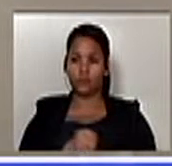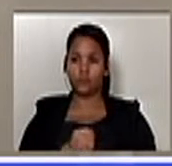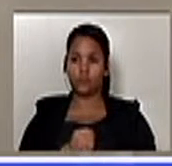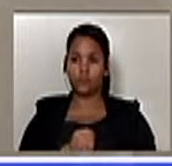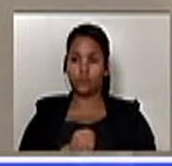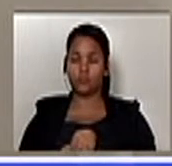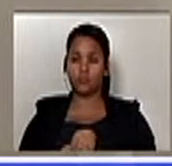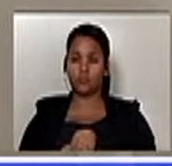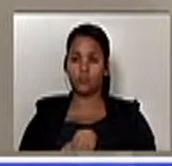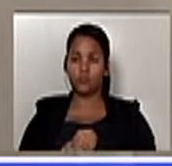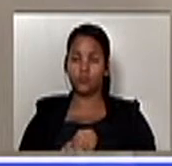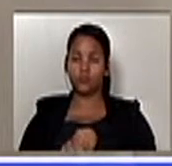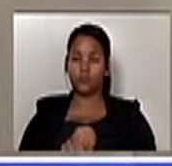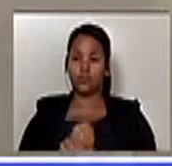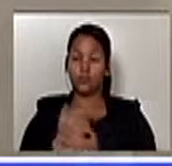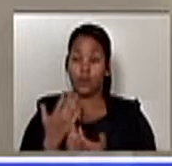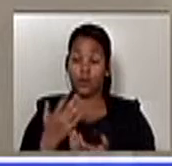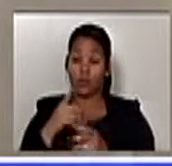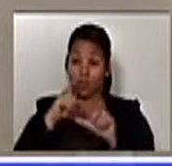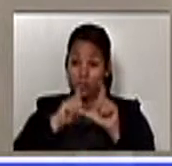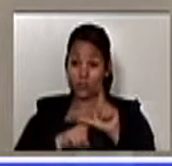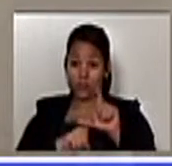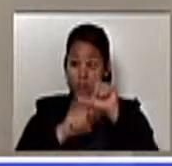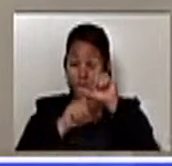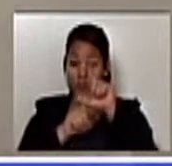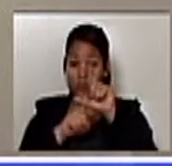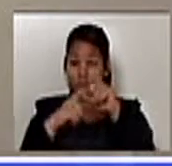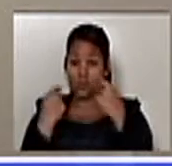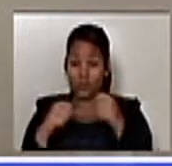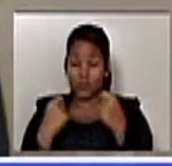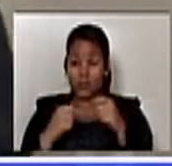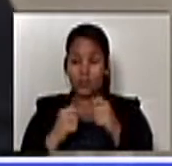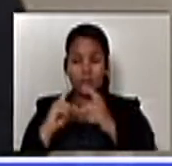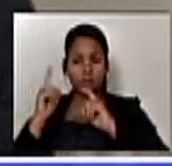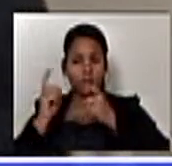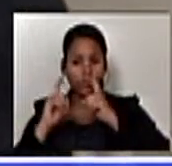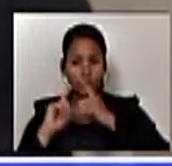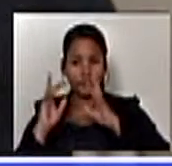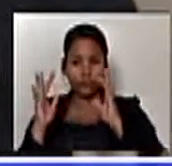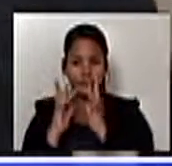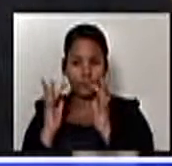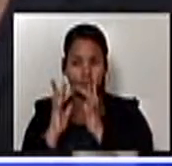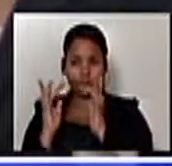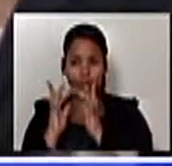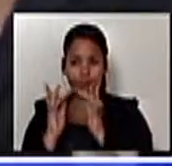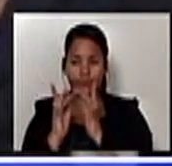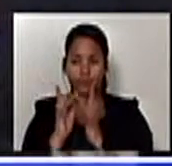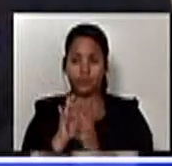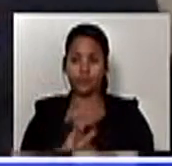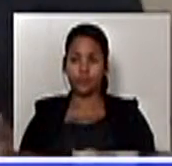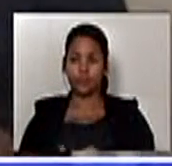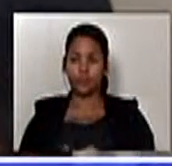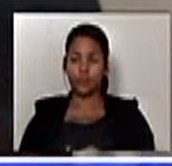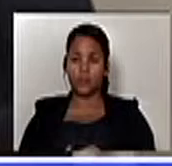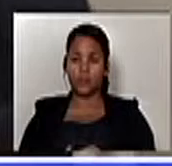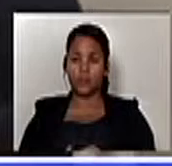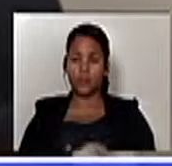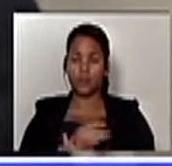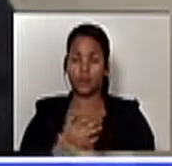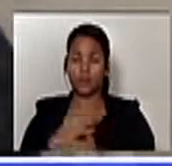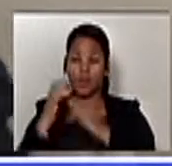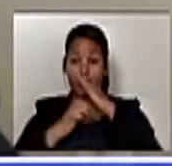Seria uma coisa mais ou menos nesse sentido, antes até de que o governo proponha-se um novo leilão para a venda da